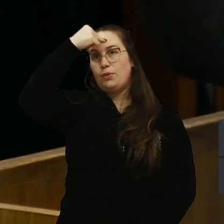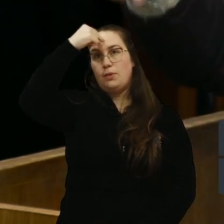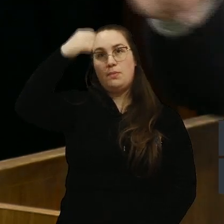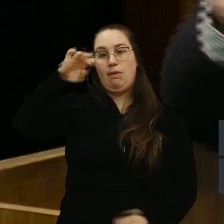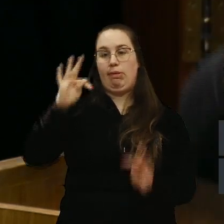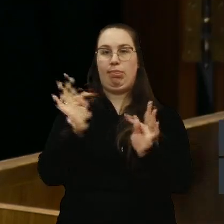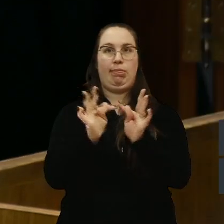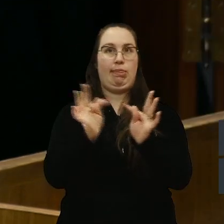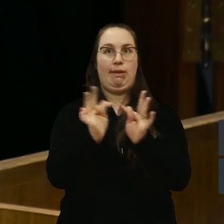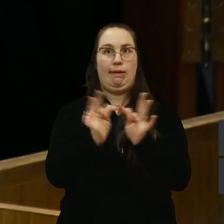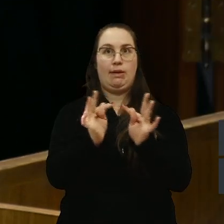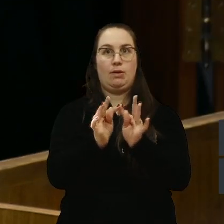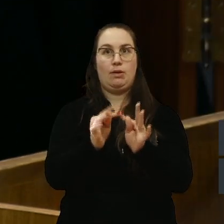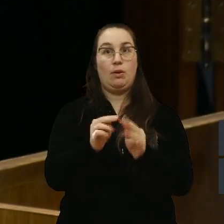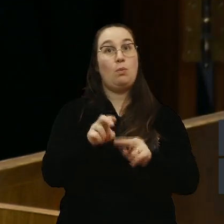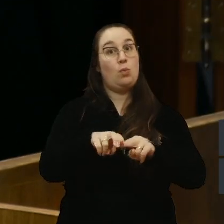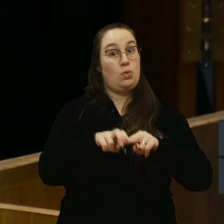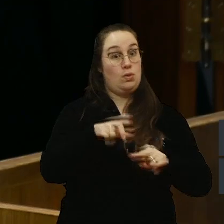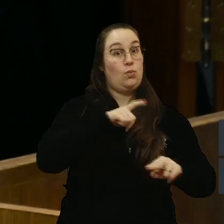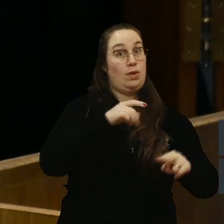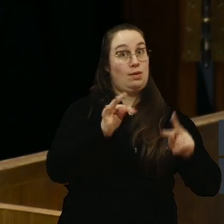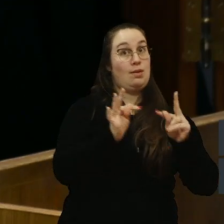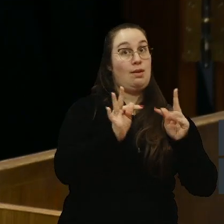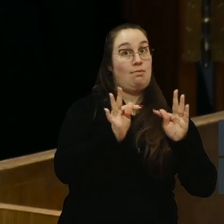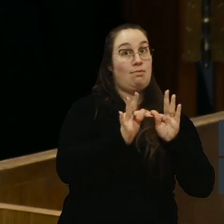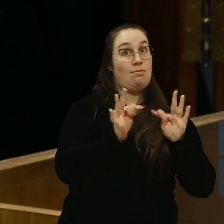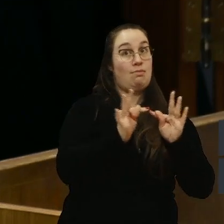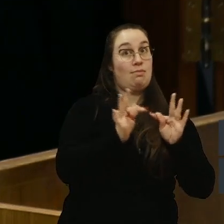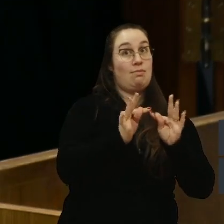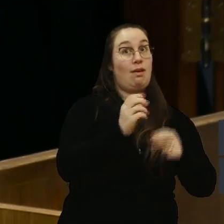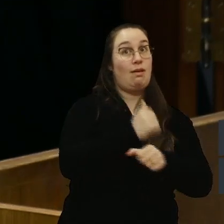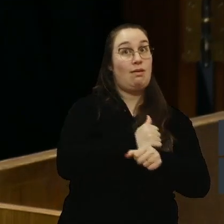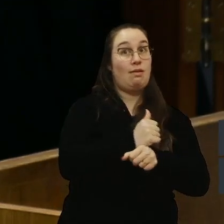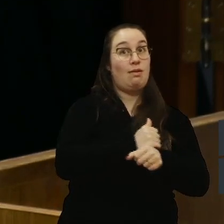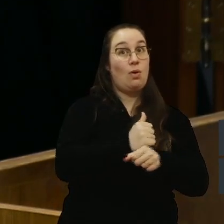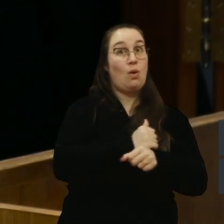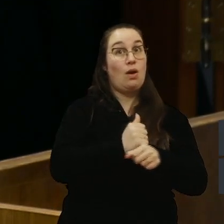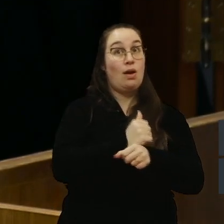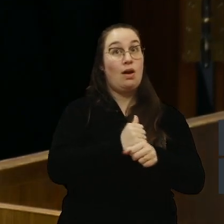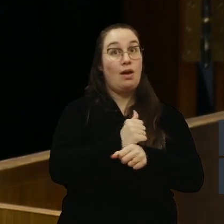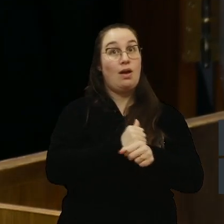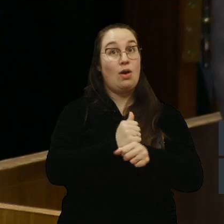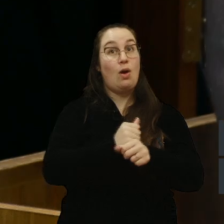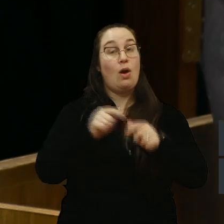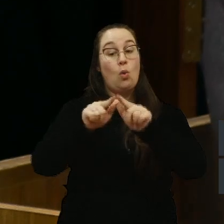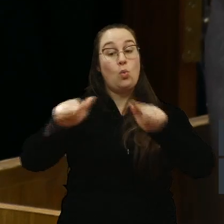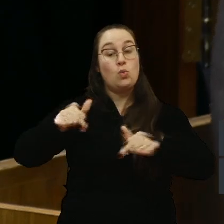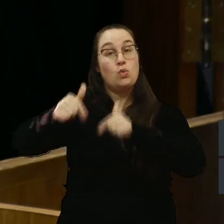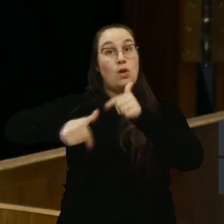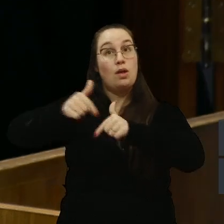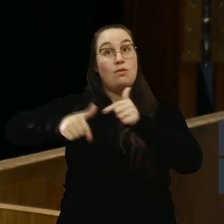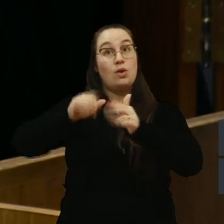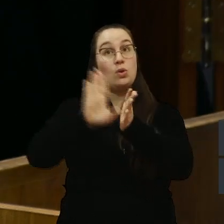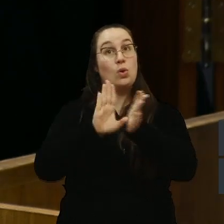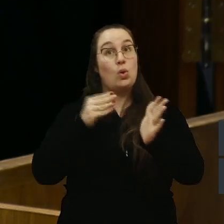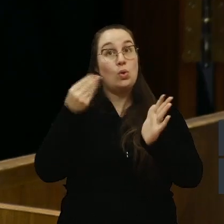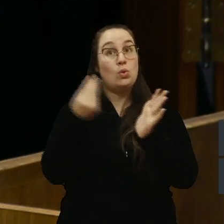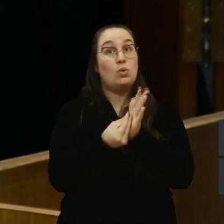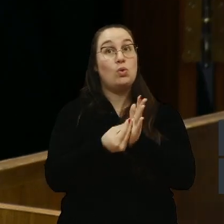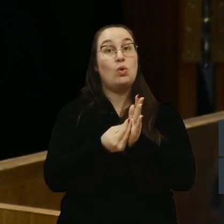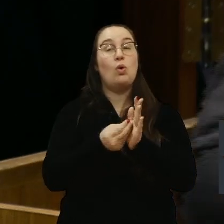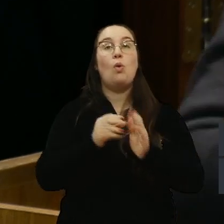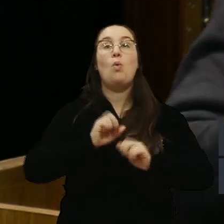técnico, é por isso que tem técnico. Mas, basicamente, o técnico, o servidor do SAMAI, o que